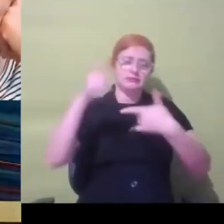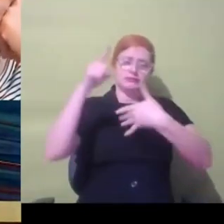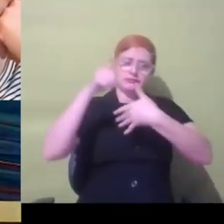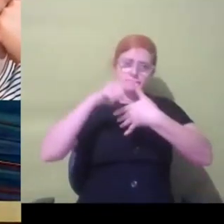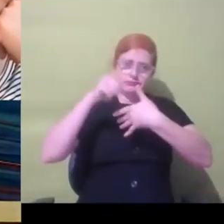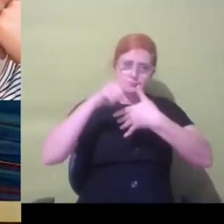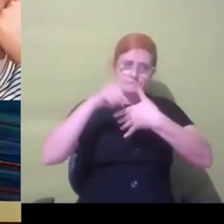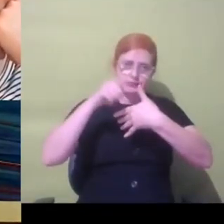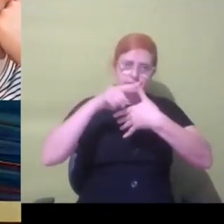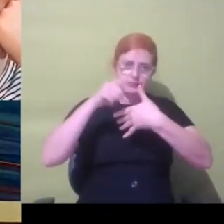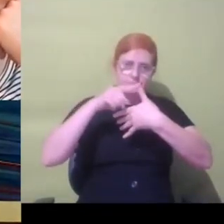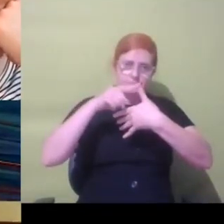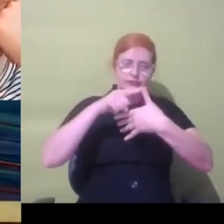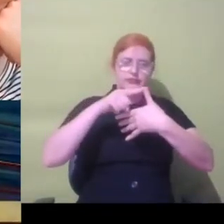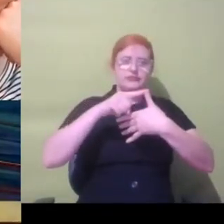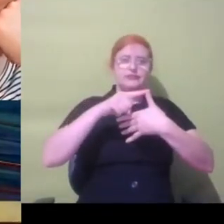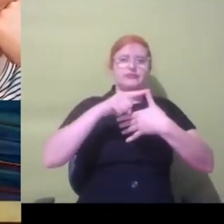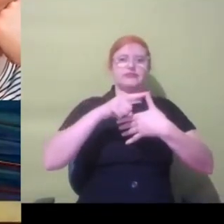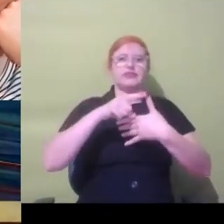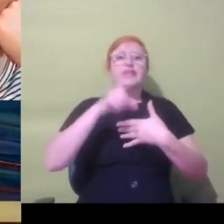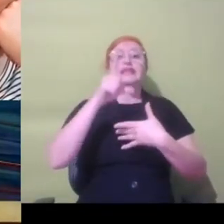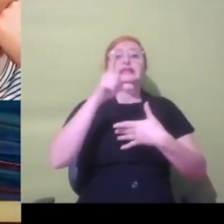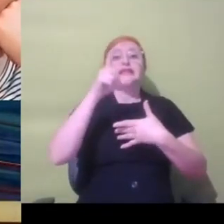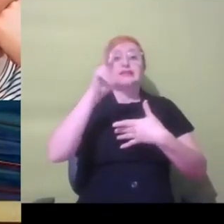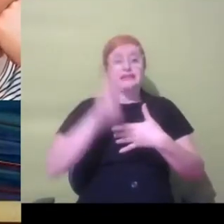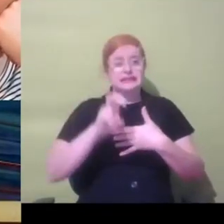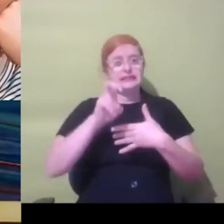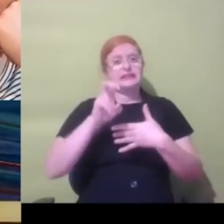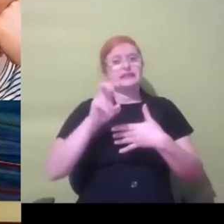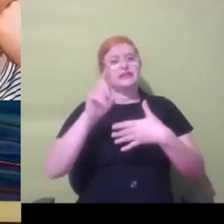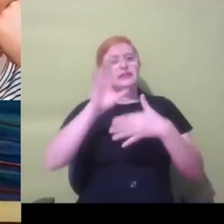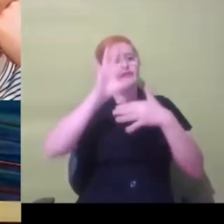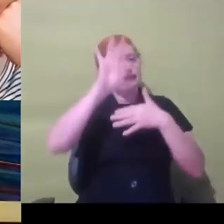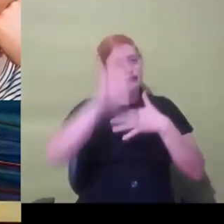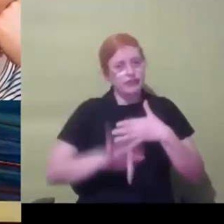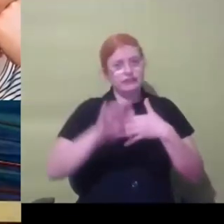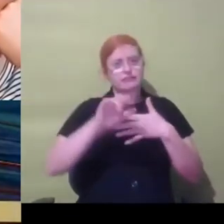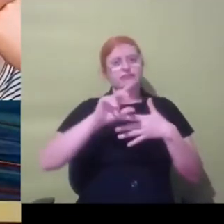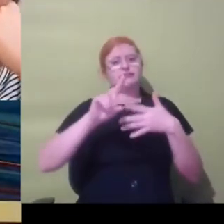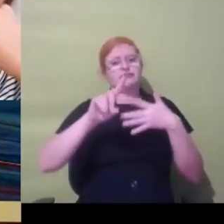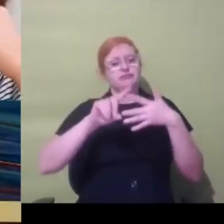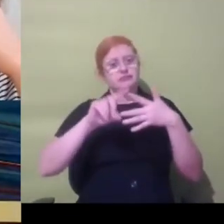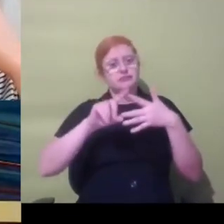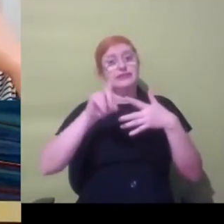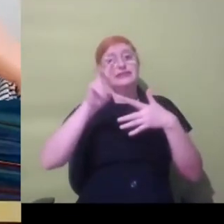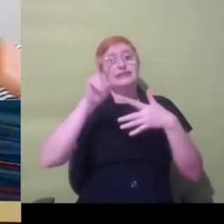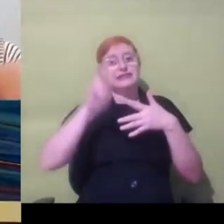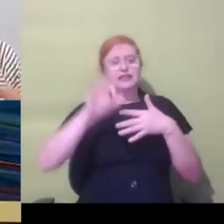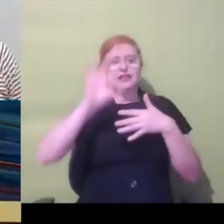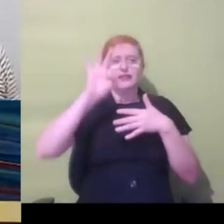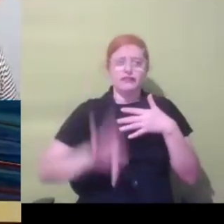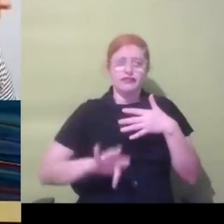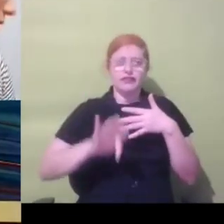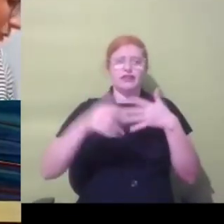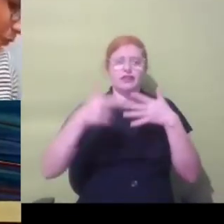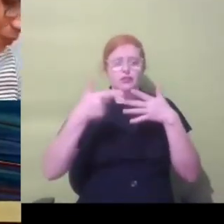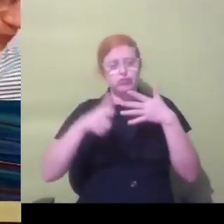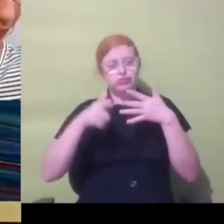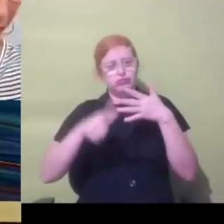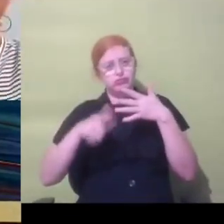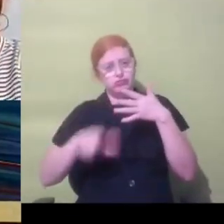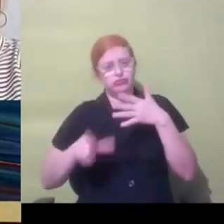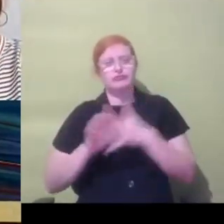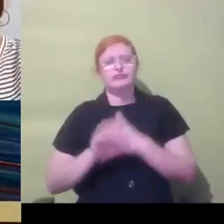temática e vão passar 2 semanas até acabar. E como é que vai funcionar isso? A gente vai lançar a